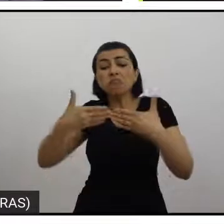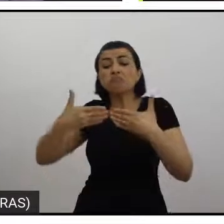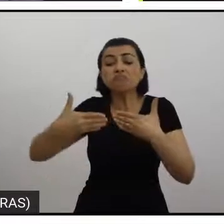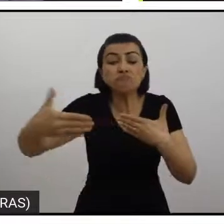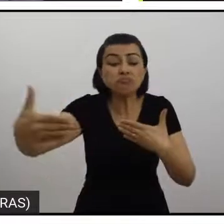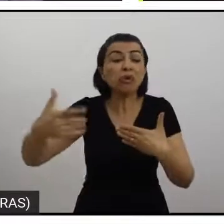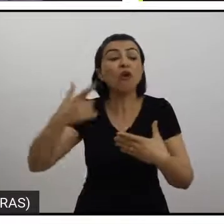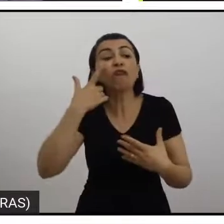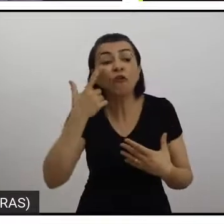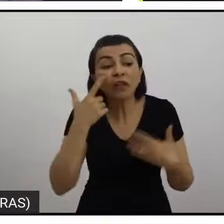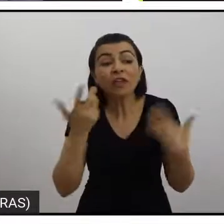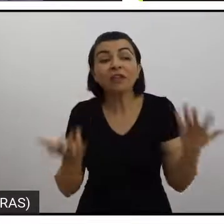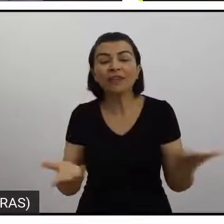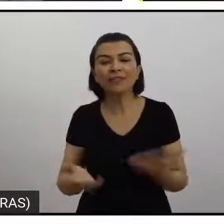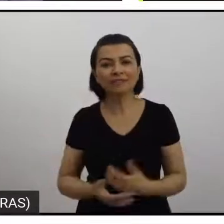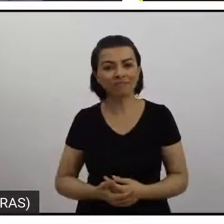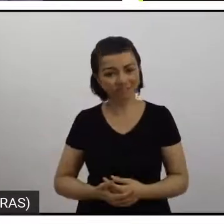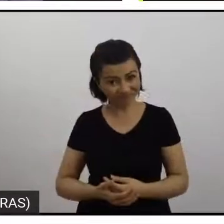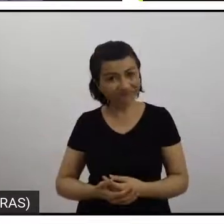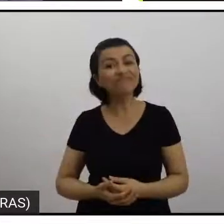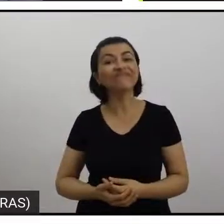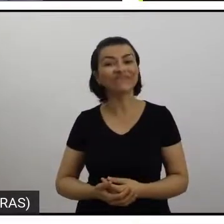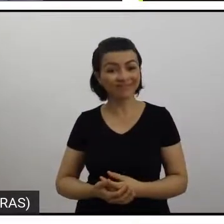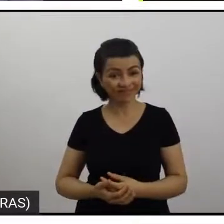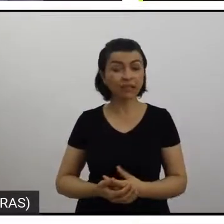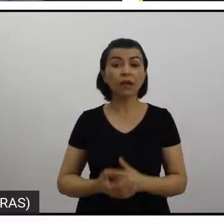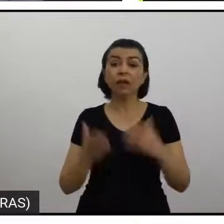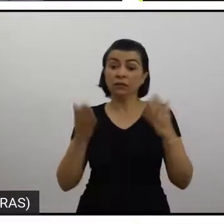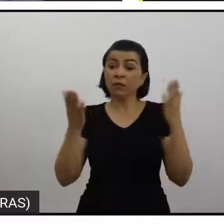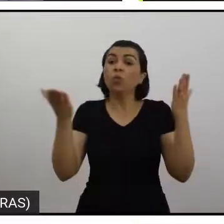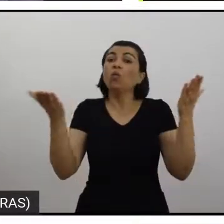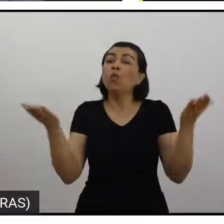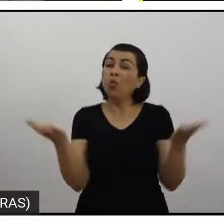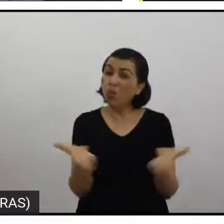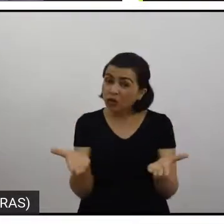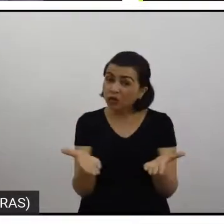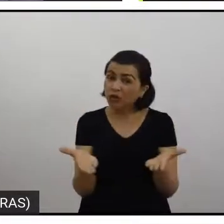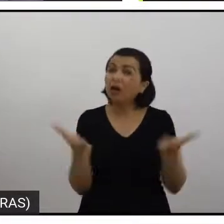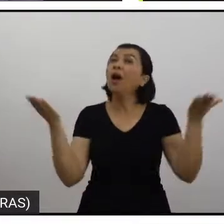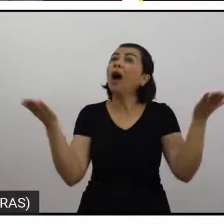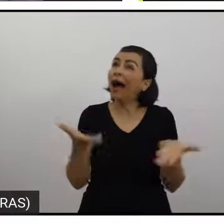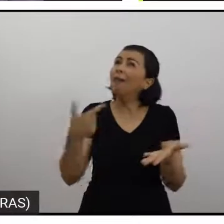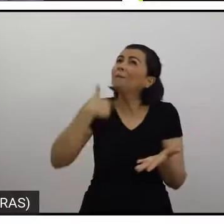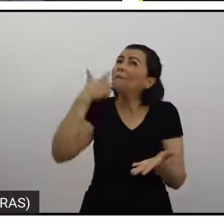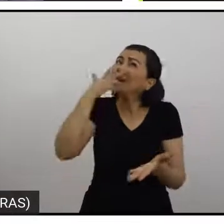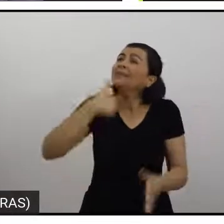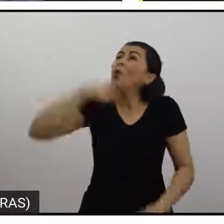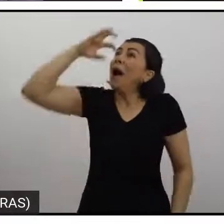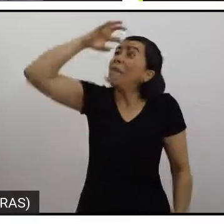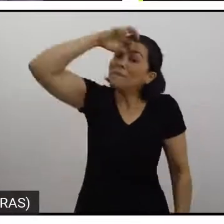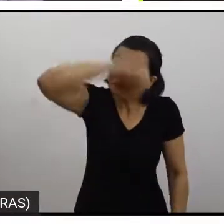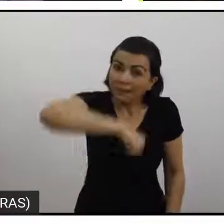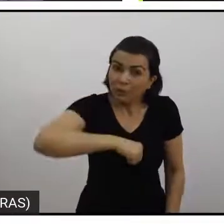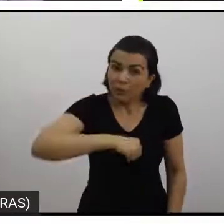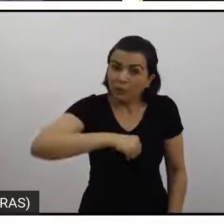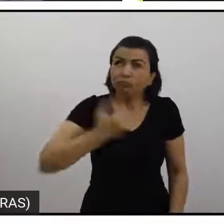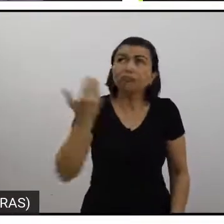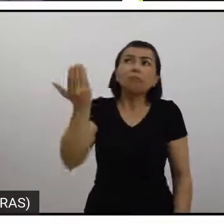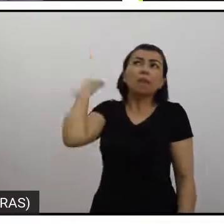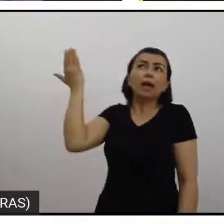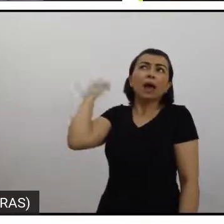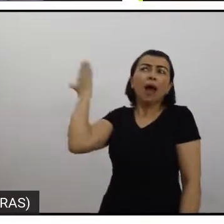muita discussão dessa época que eu reconheço hoje, entendeu? Tinha um debate assim, o que